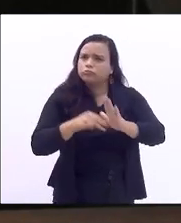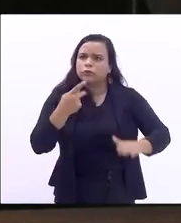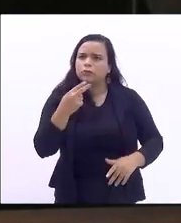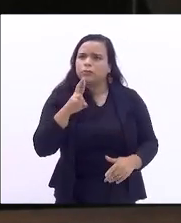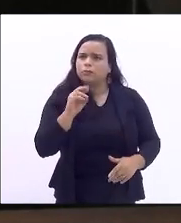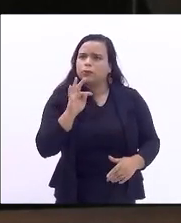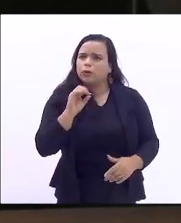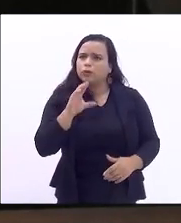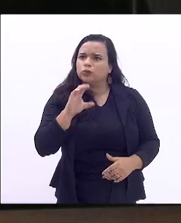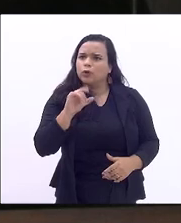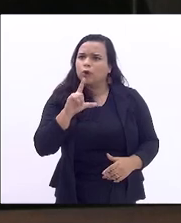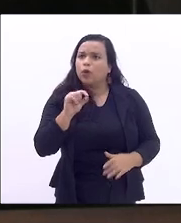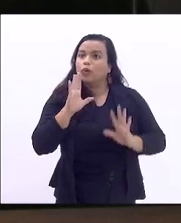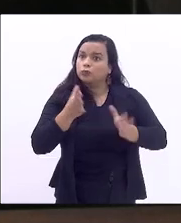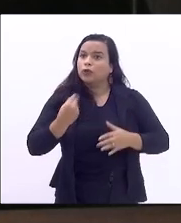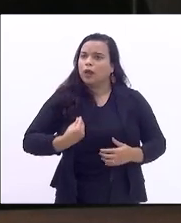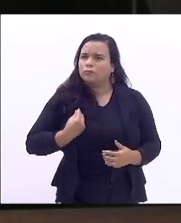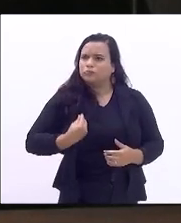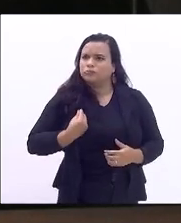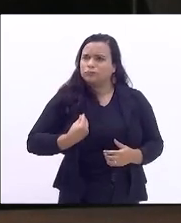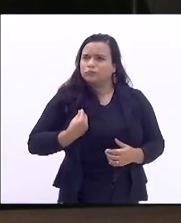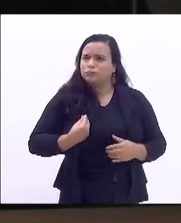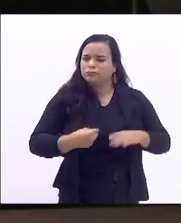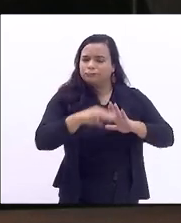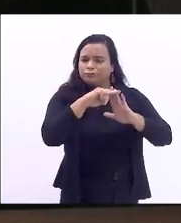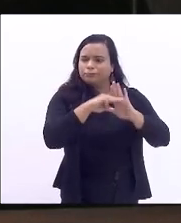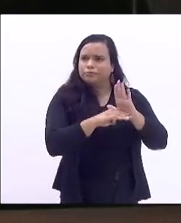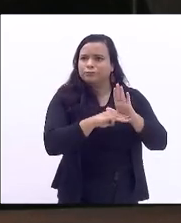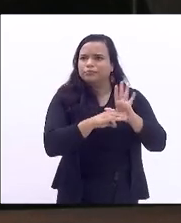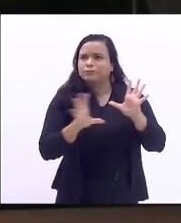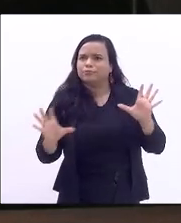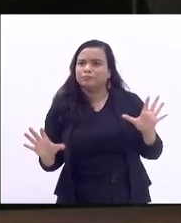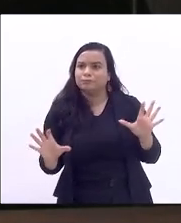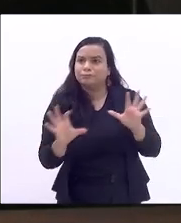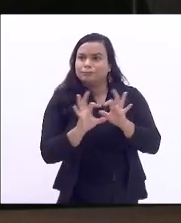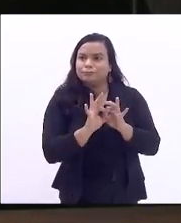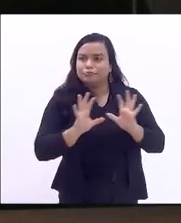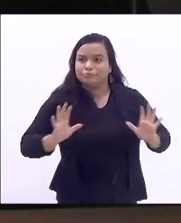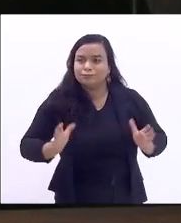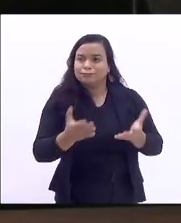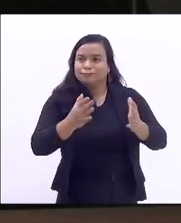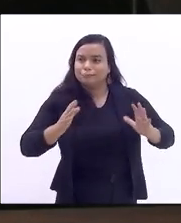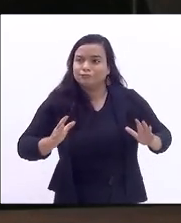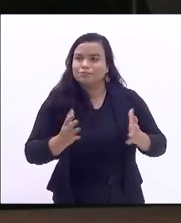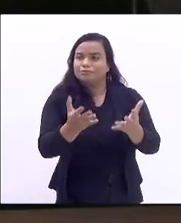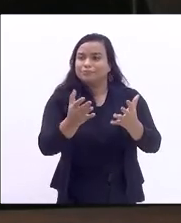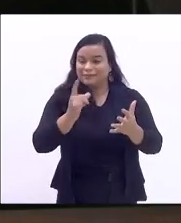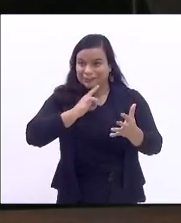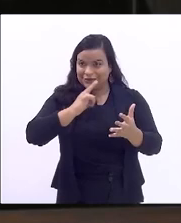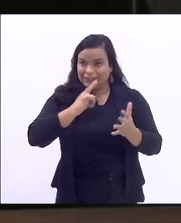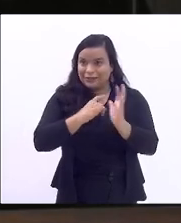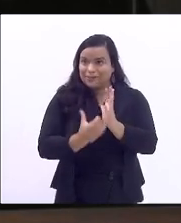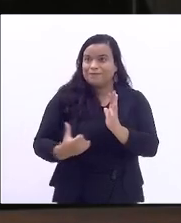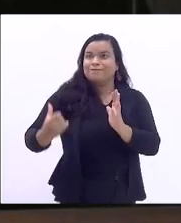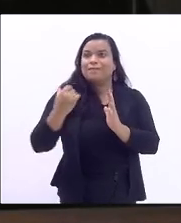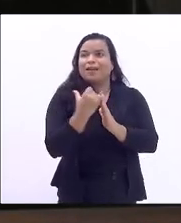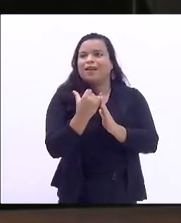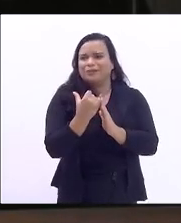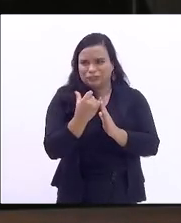já existe se fosse incentivado fosse